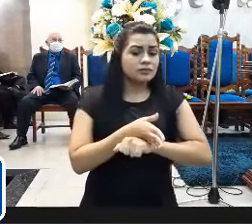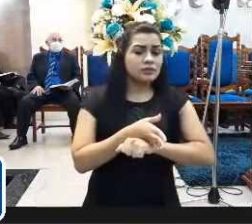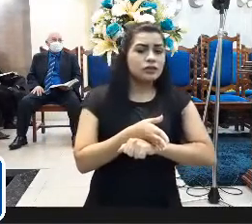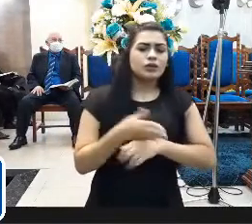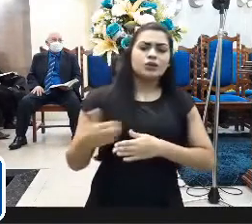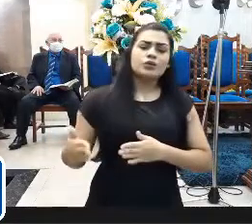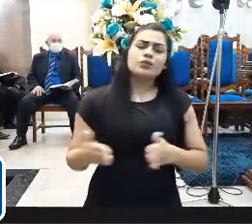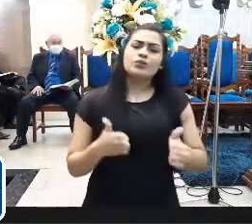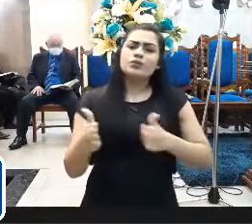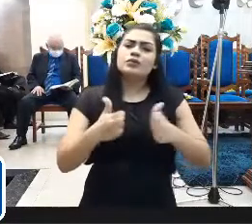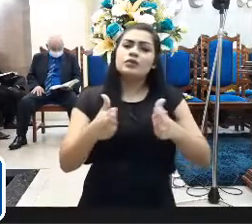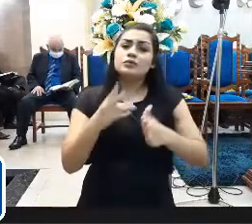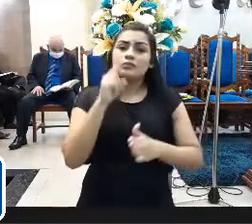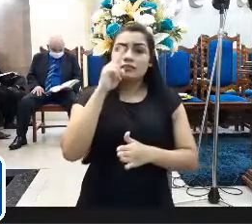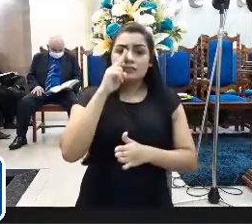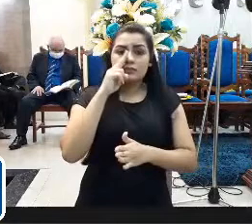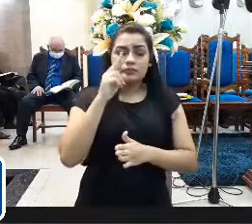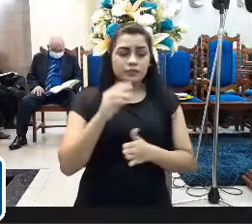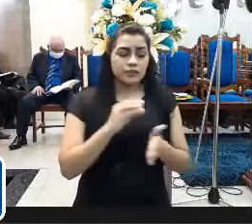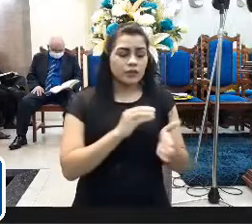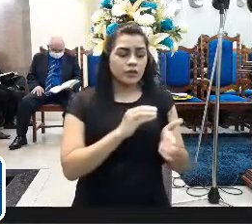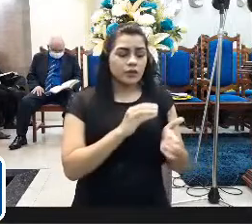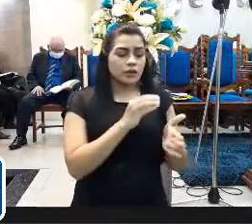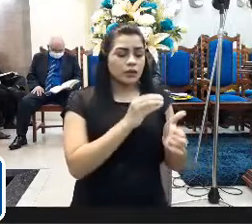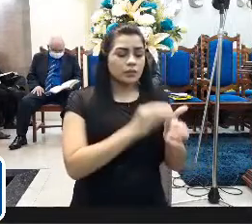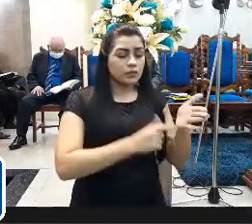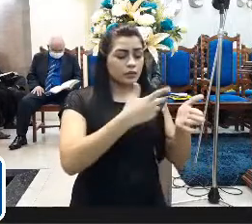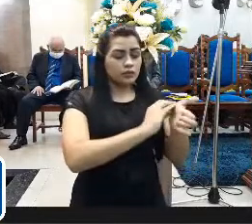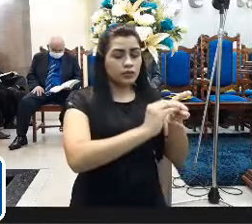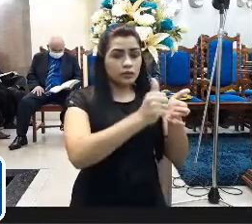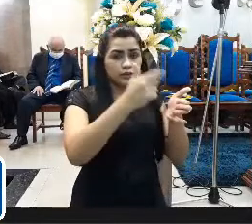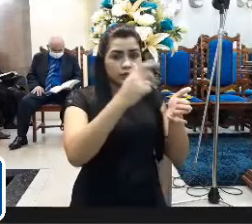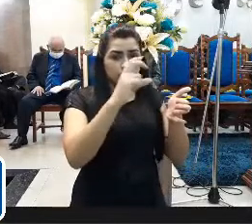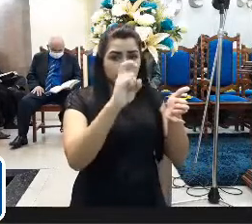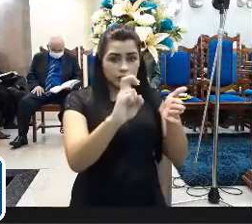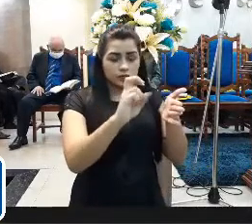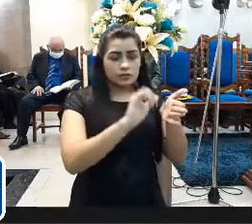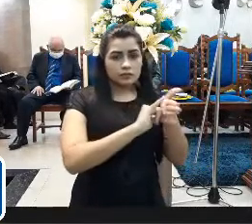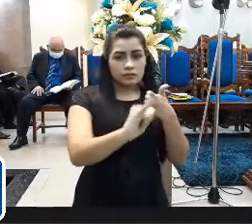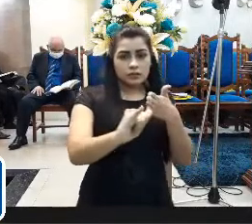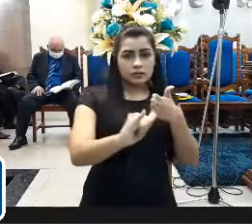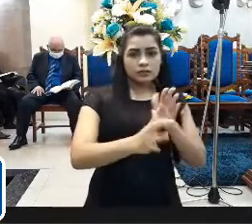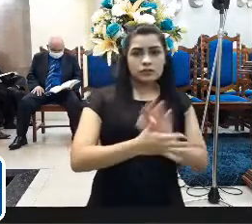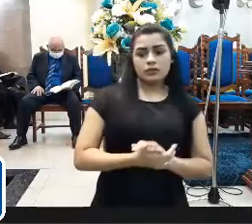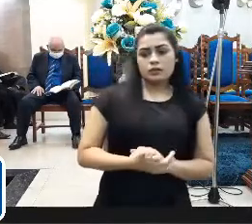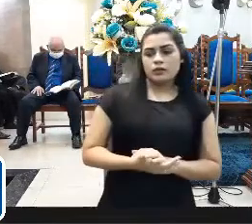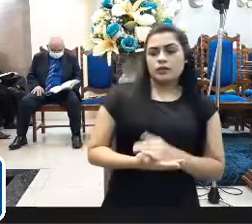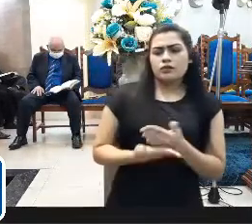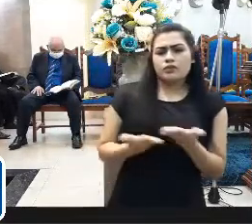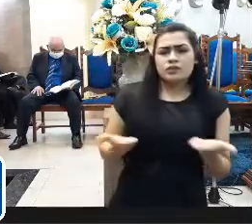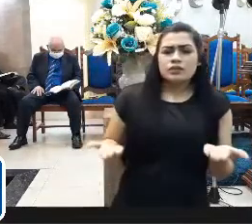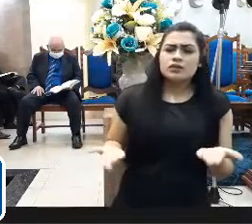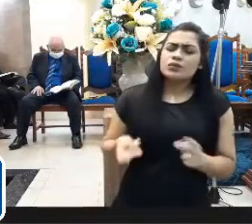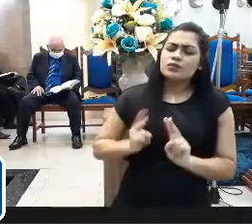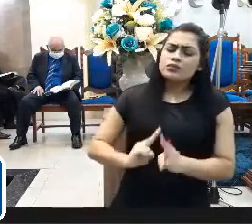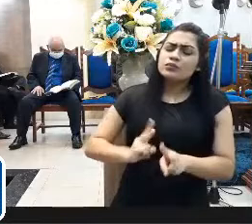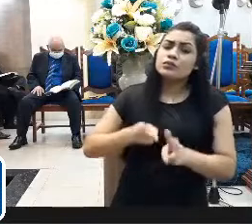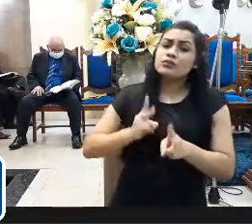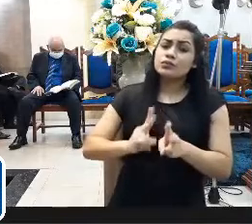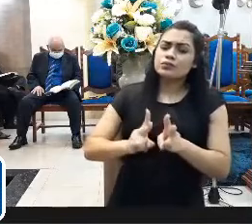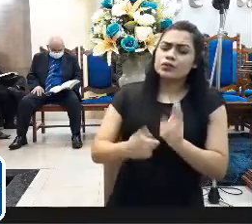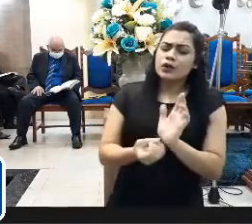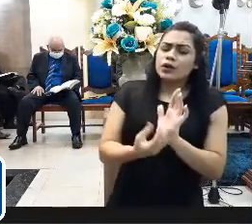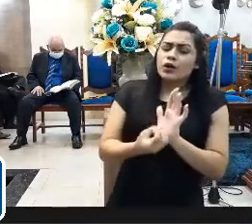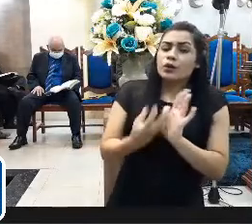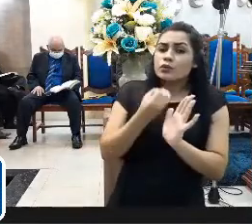Veja 2:15, porque assim é a vontade de Deus, que fazendo bem tapeis a boca à ignorância